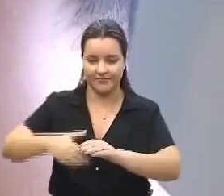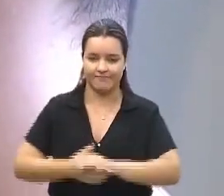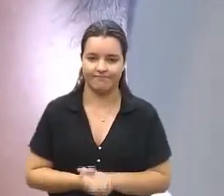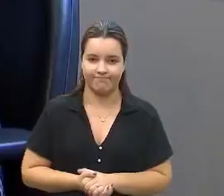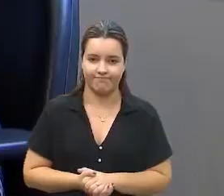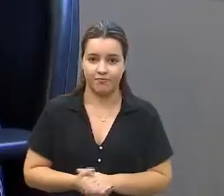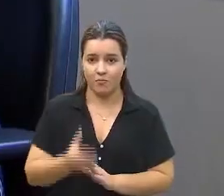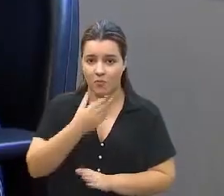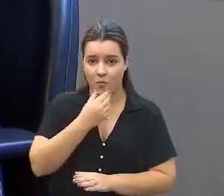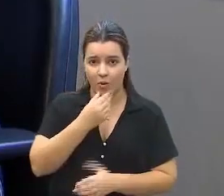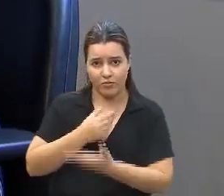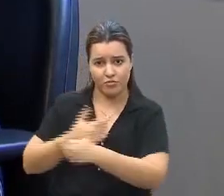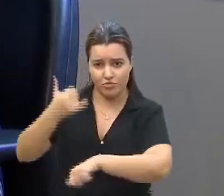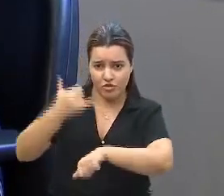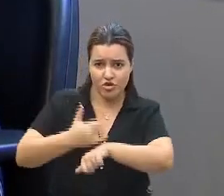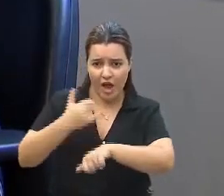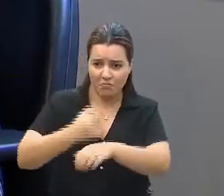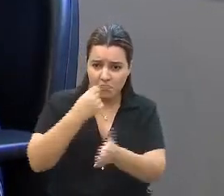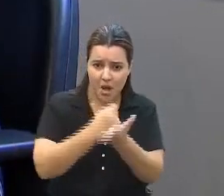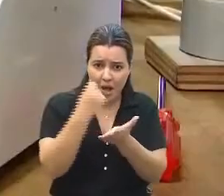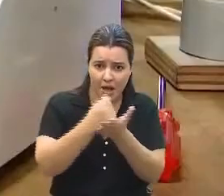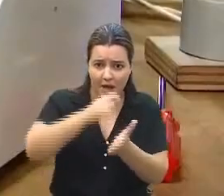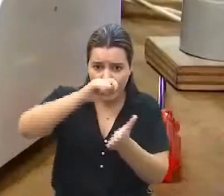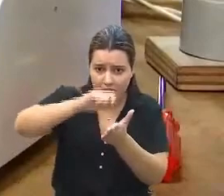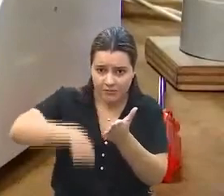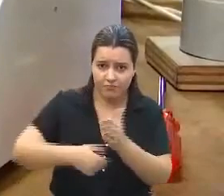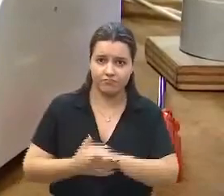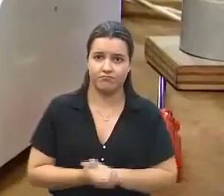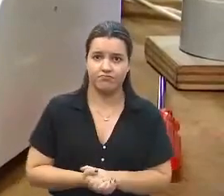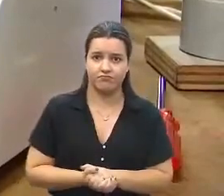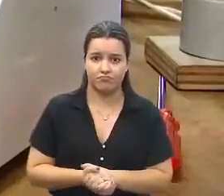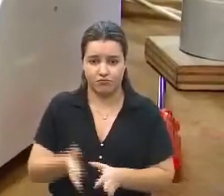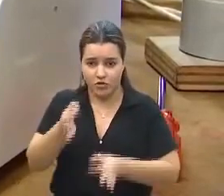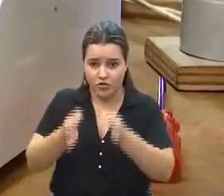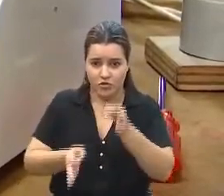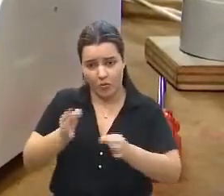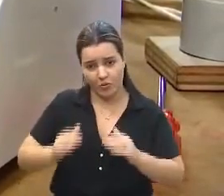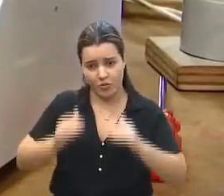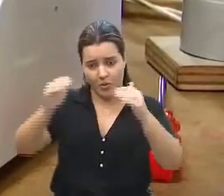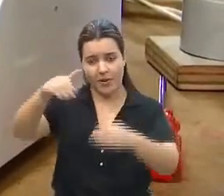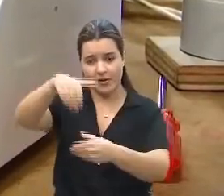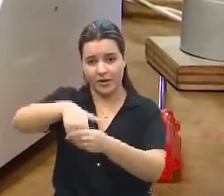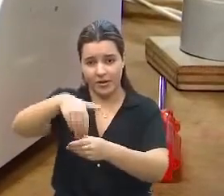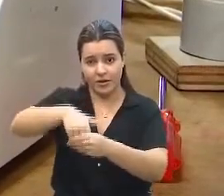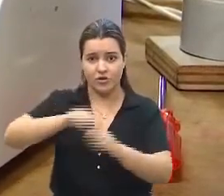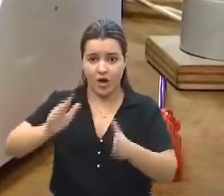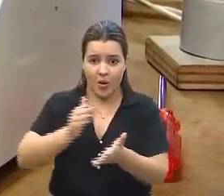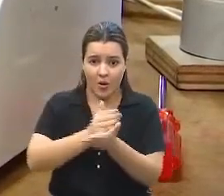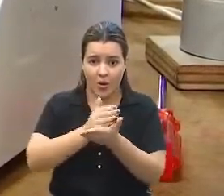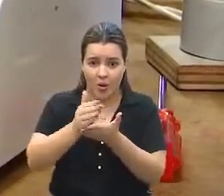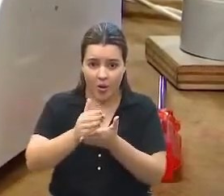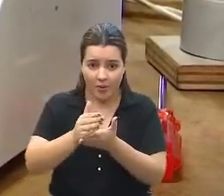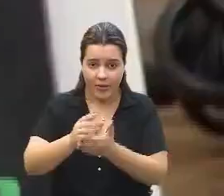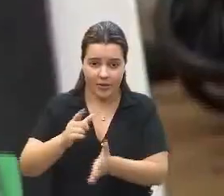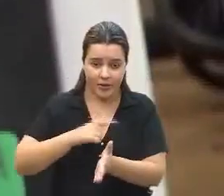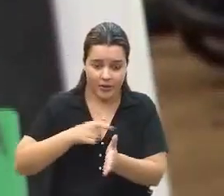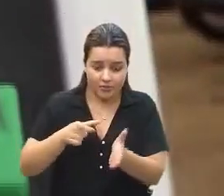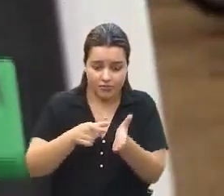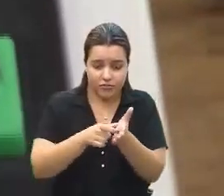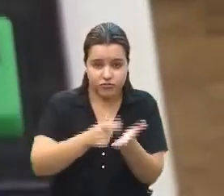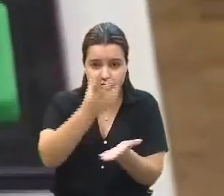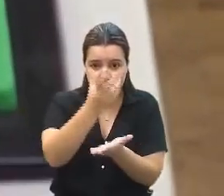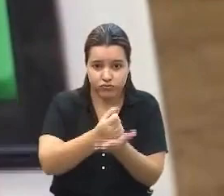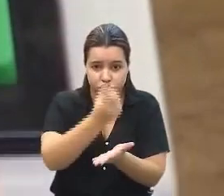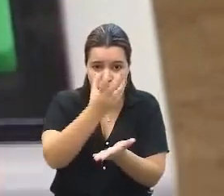claro, como disse o Cleano, que é chefe de cartório, o Tribunal Regional Eleitoral já iniciou a cerimônia de geração de mídias